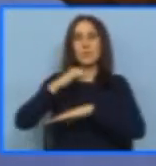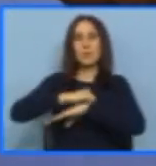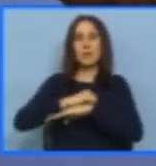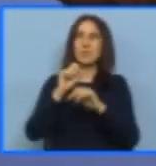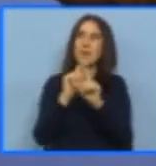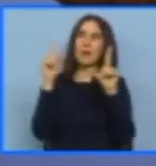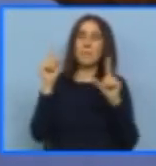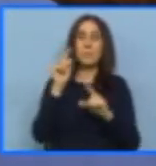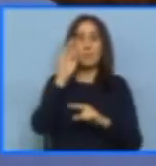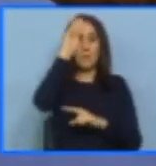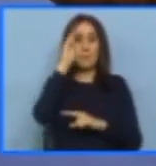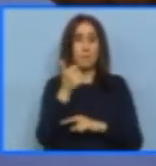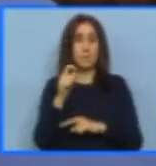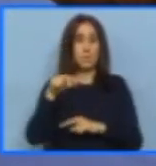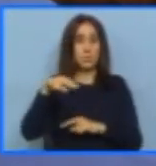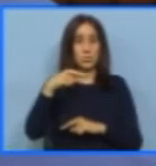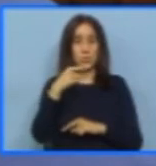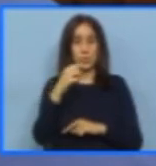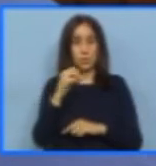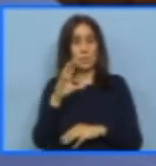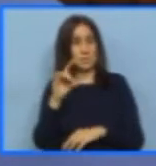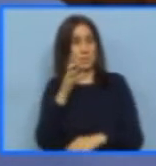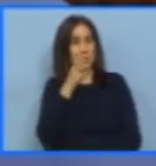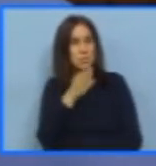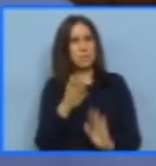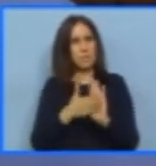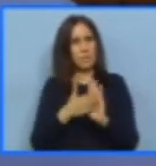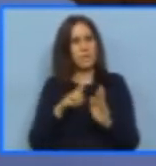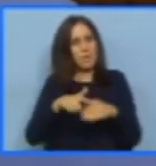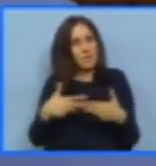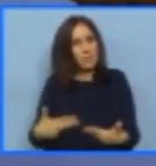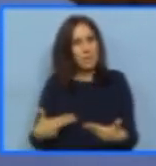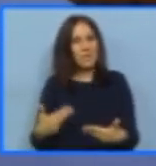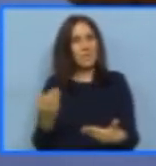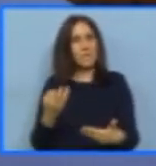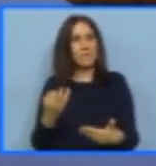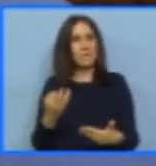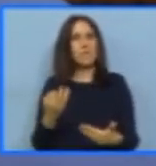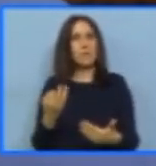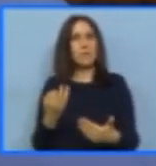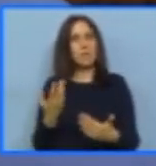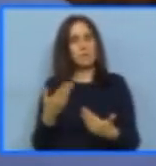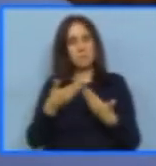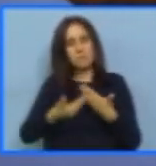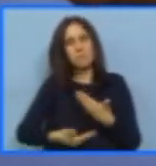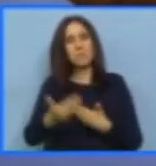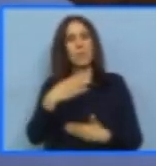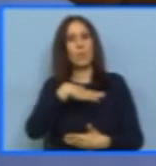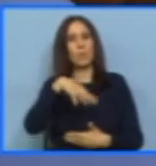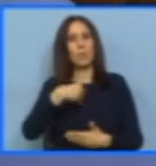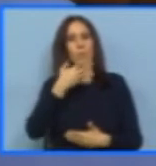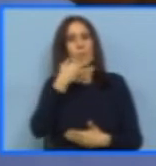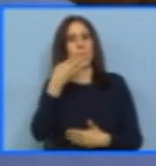Bento XVI. E a prova é esta, que mantém uma atualidade de tal maneira que até é apontado a partir daqui para o mundo